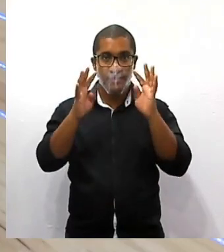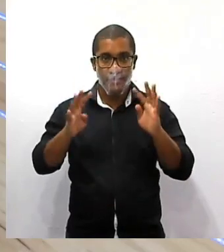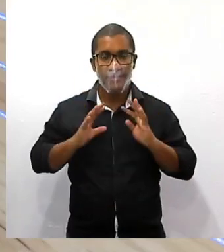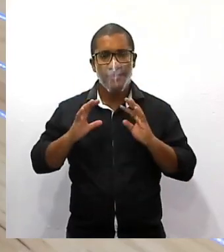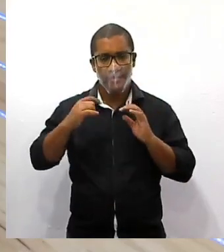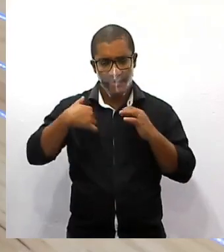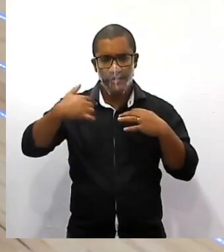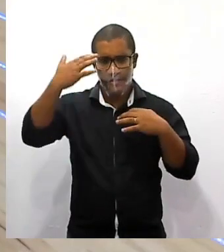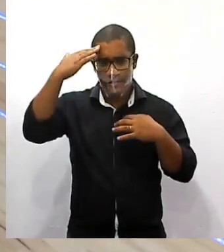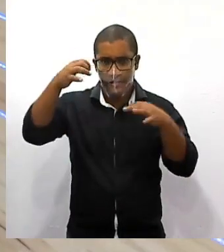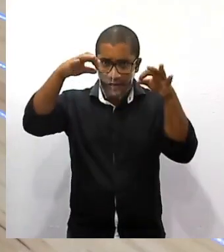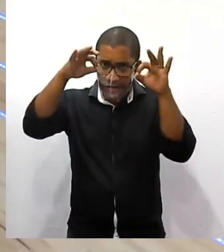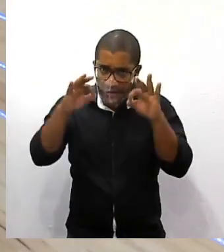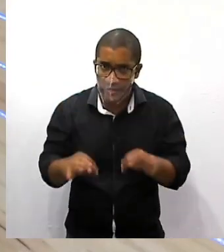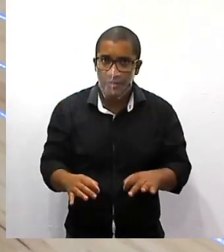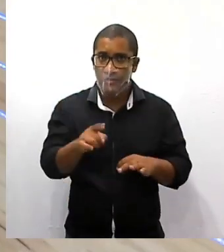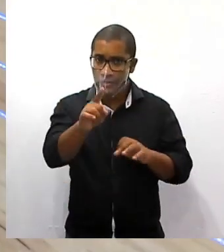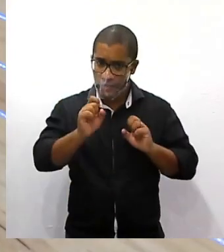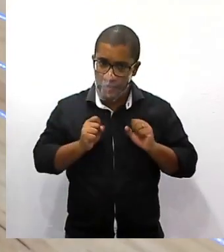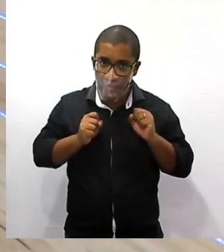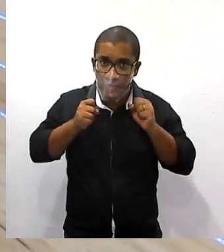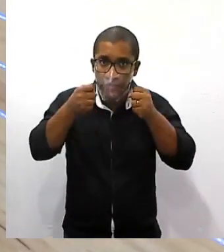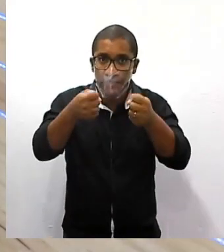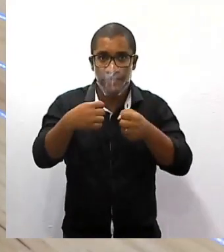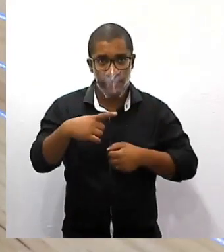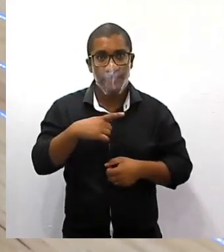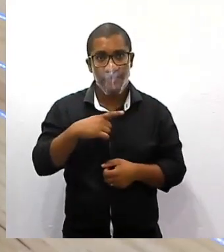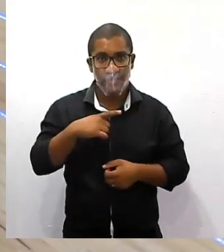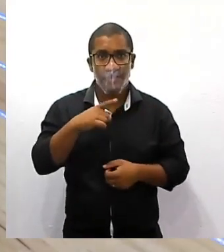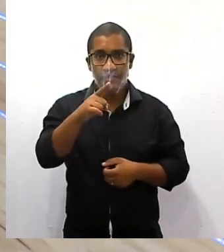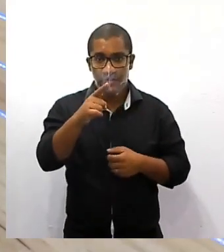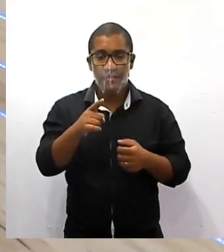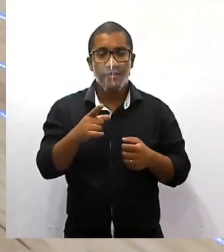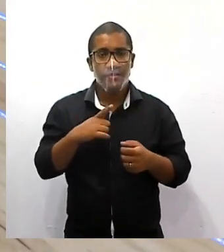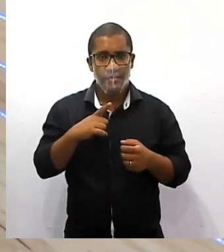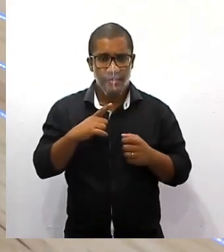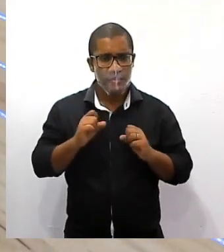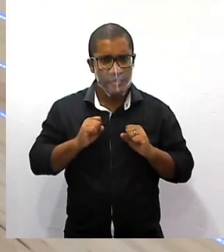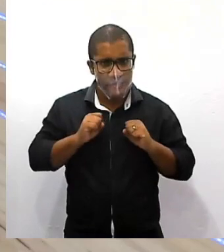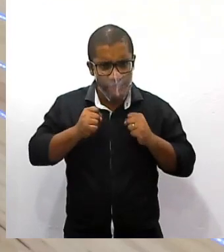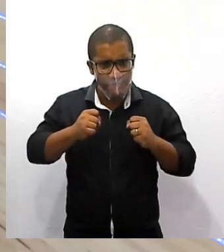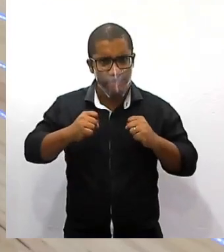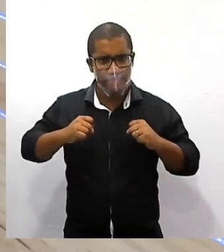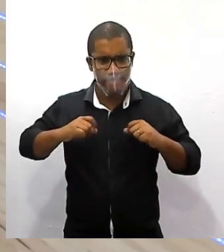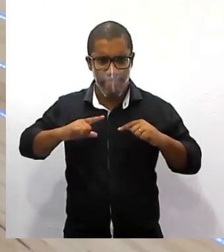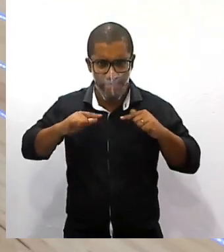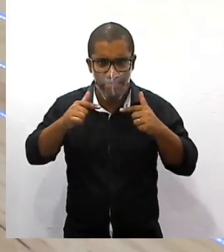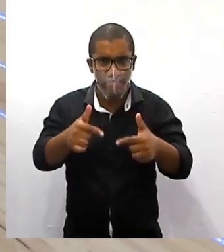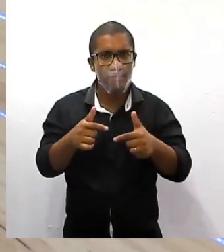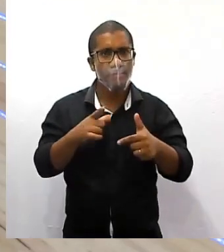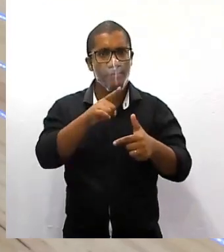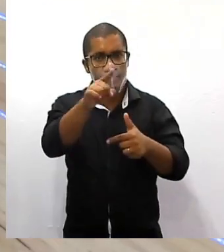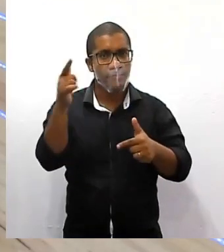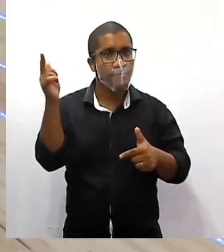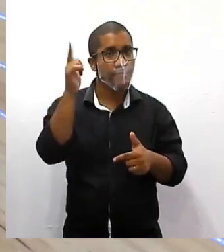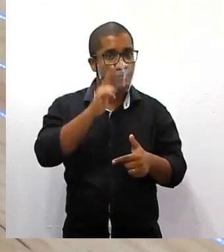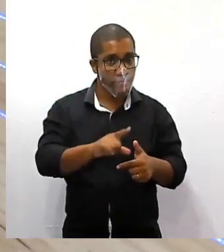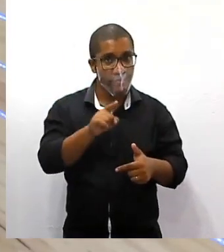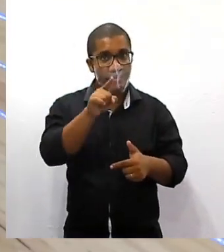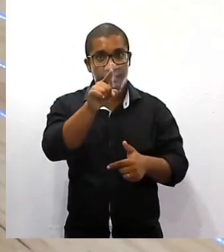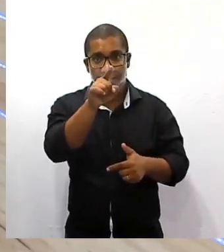tenho certeza que você está se esforçando bastante, que você está se empenhando bastante para que você